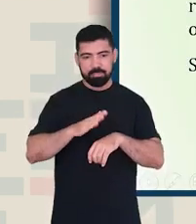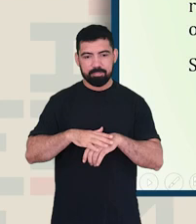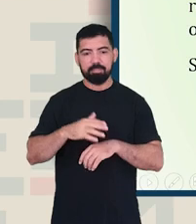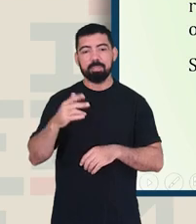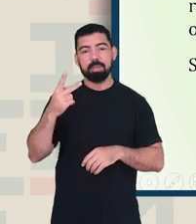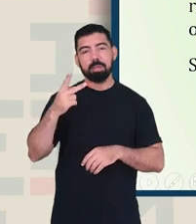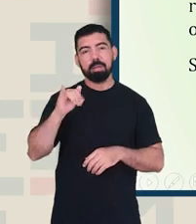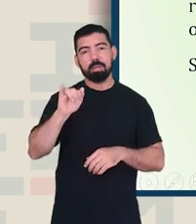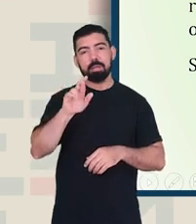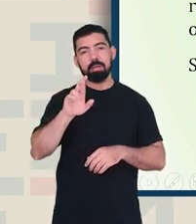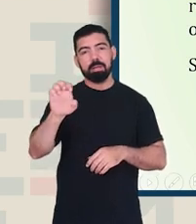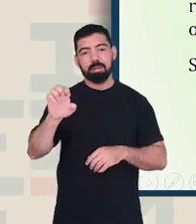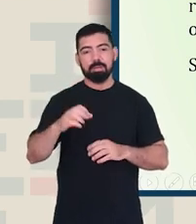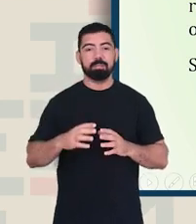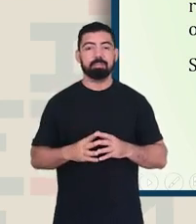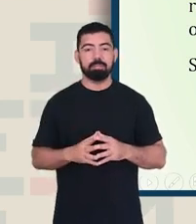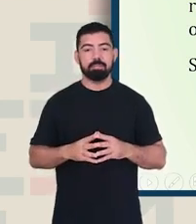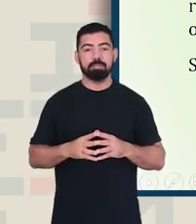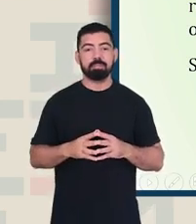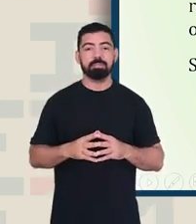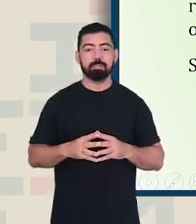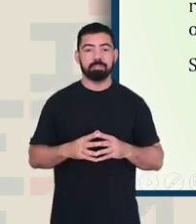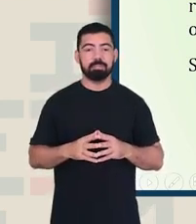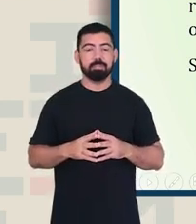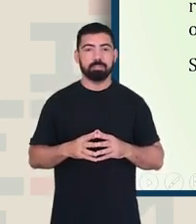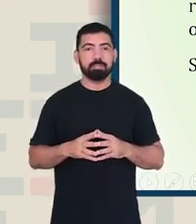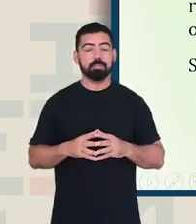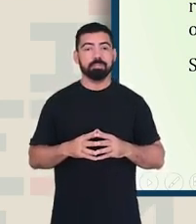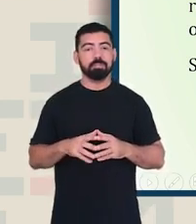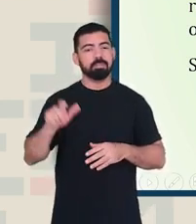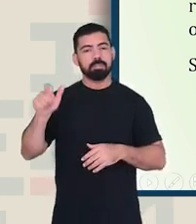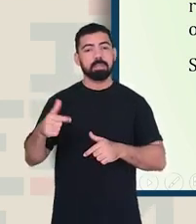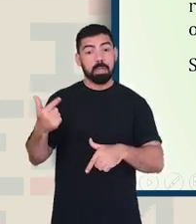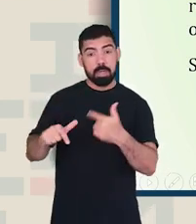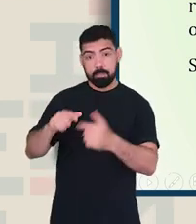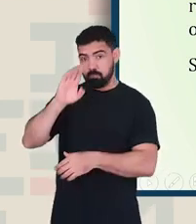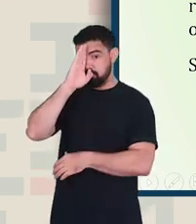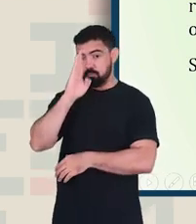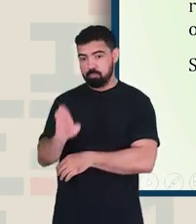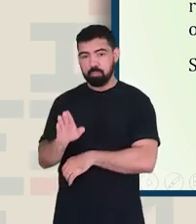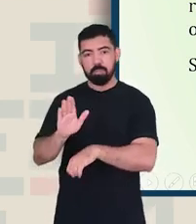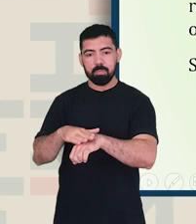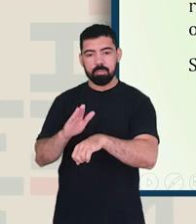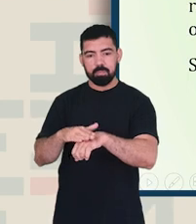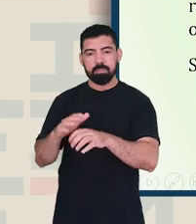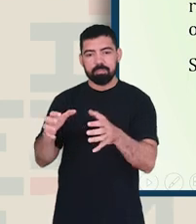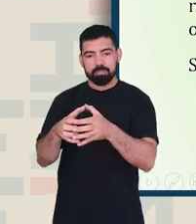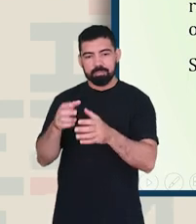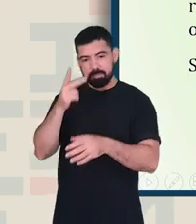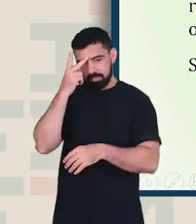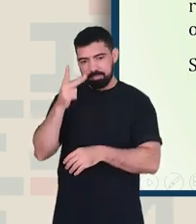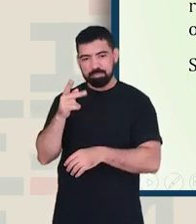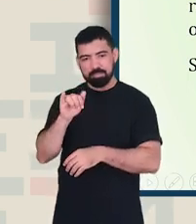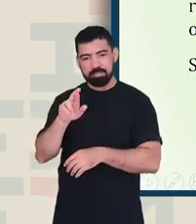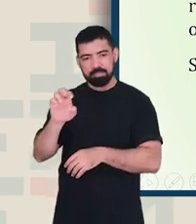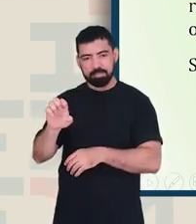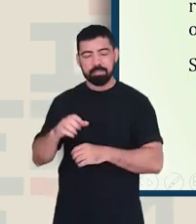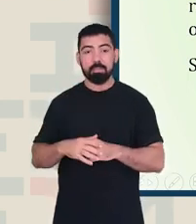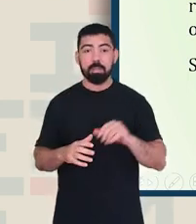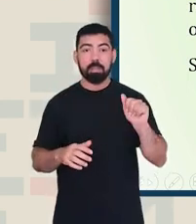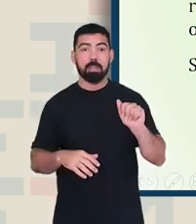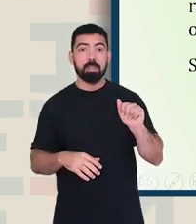ou creio que se diz assim em francês, é um francês, que trabalhava diretamente com Pierre Schaeffer, nesses primeiros